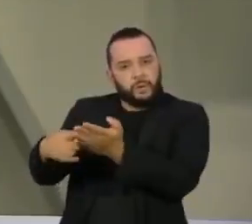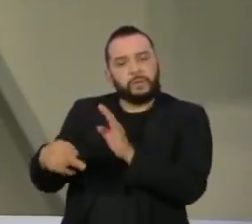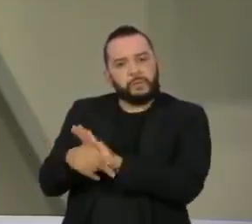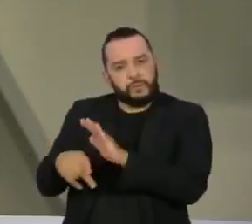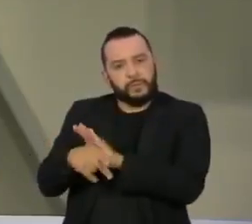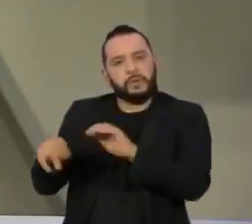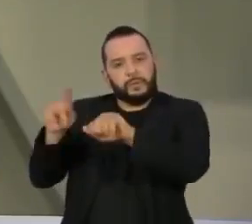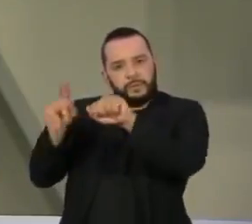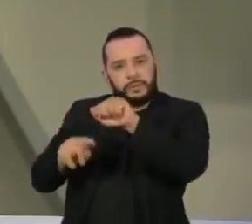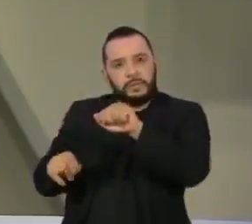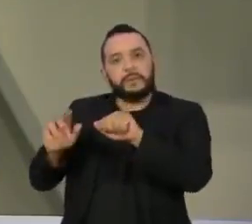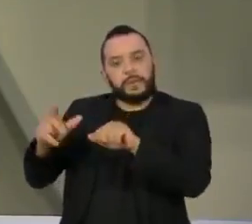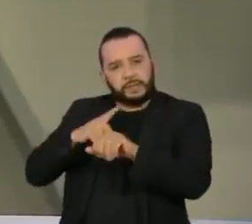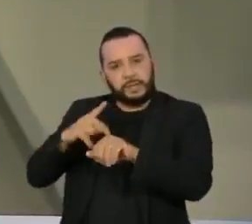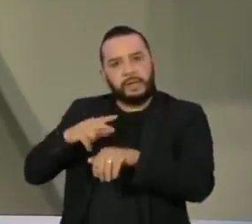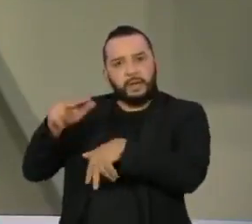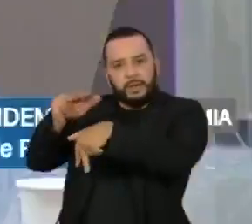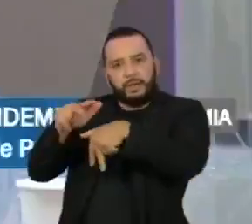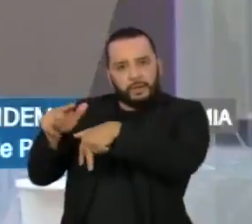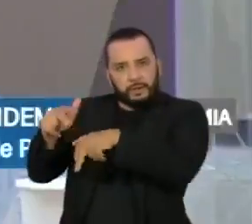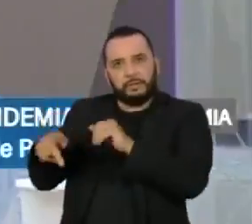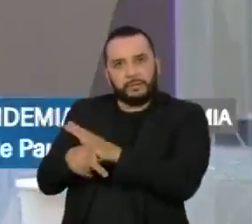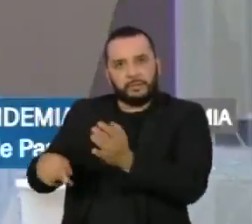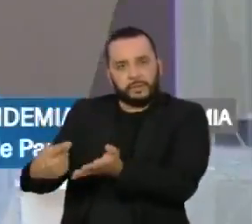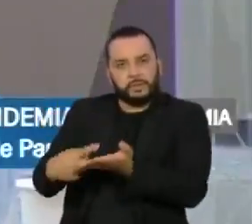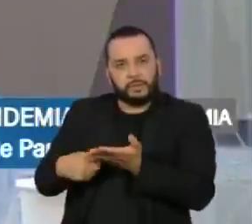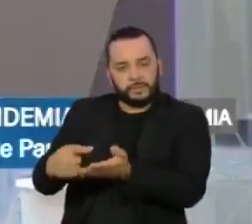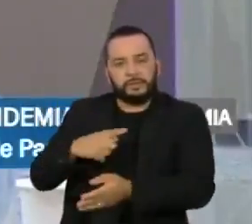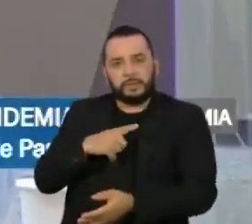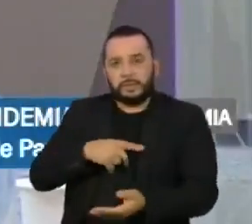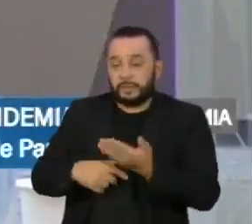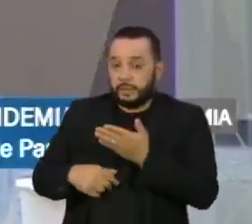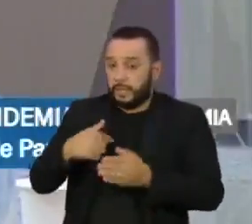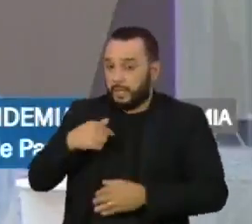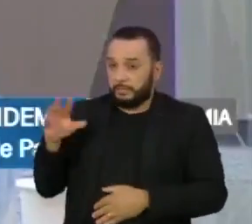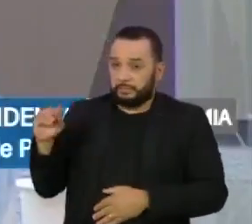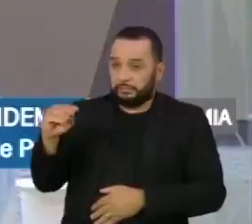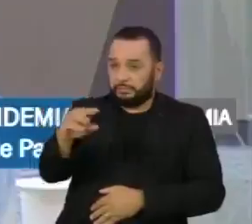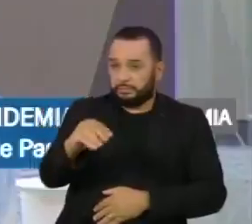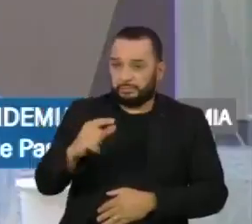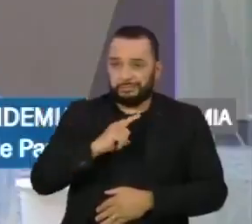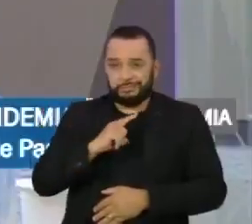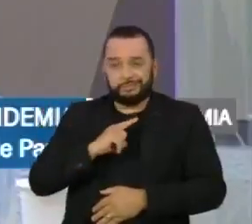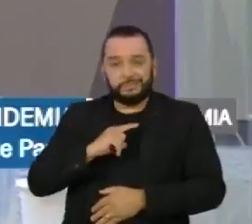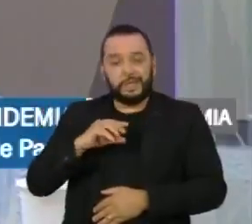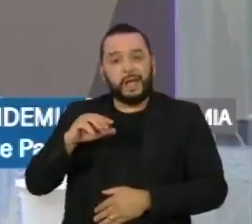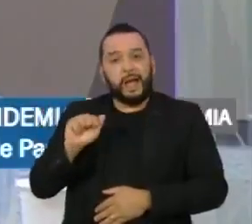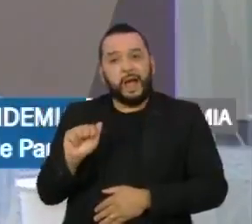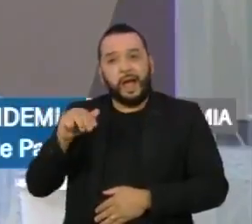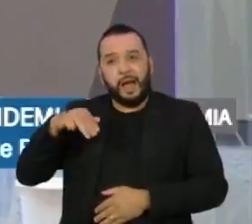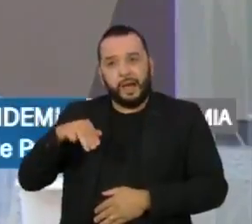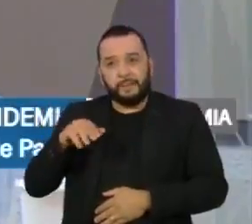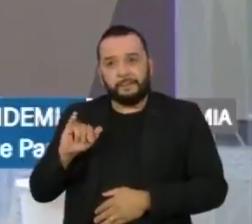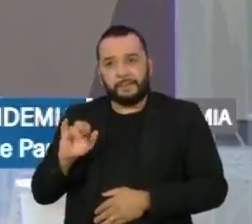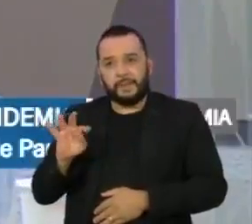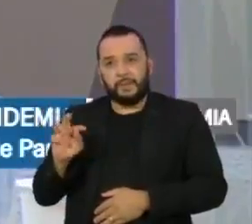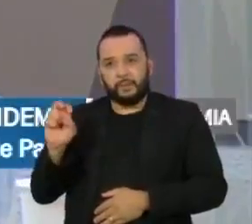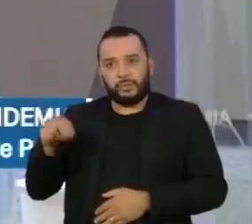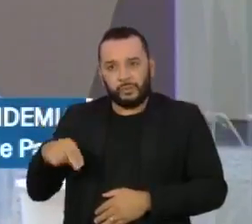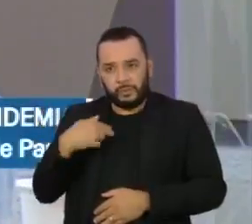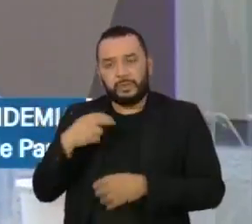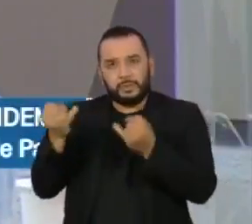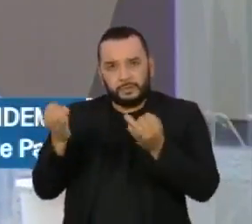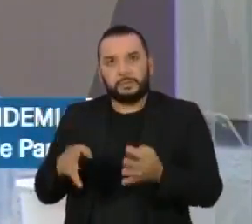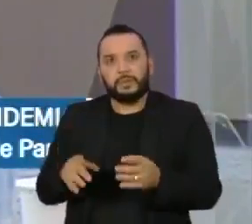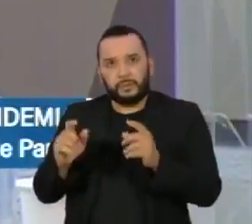disse usado nessa negociação. Na fala inicial, o reverendo Hamilton Gomes de Paula disse que a Sena